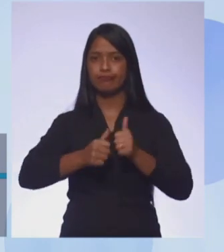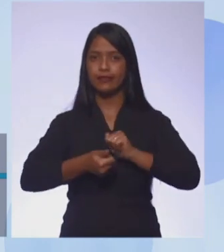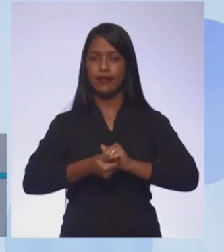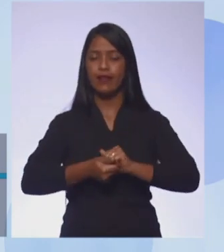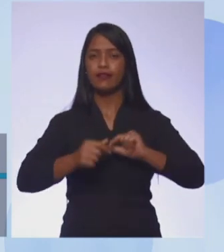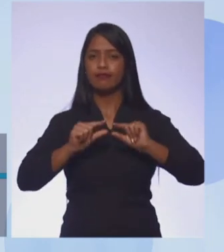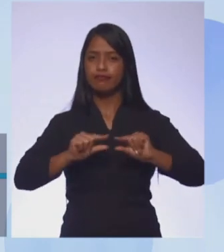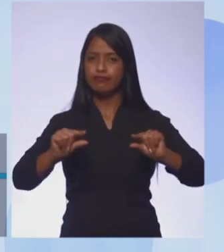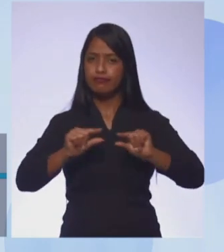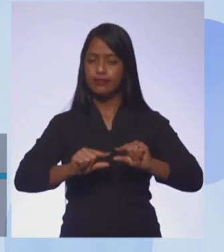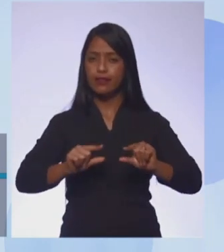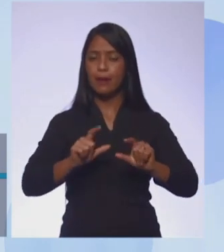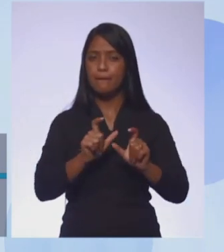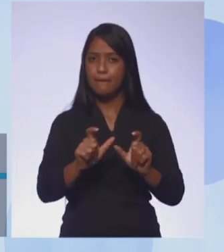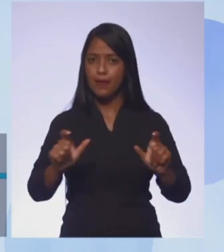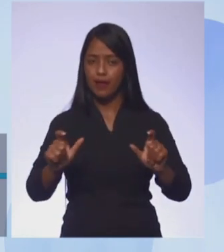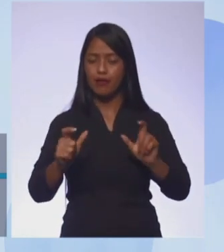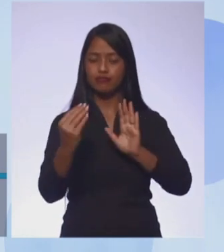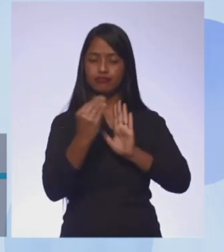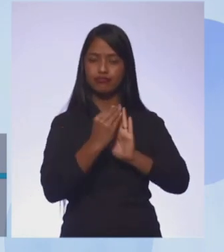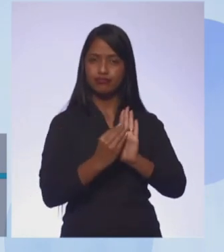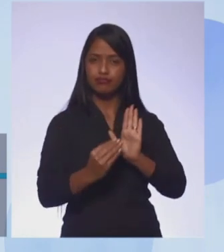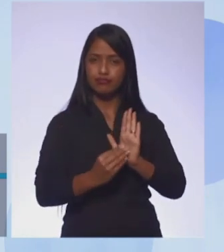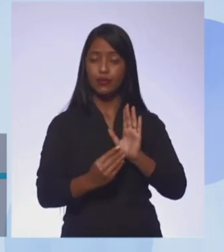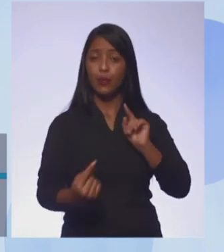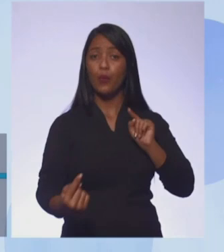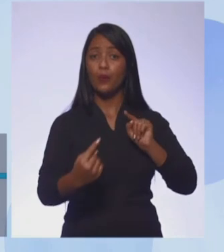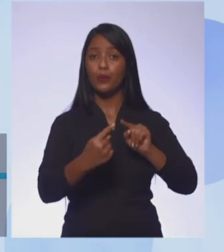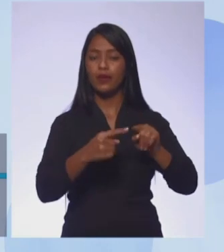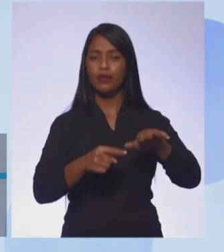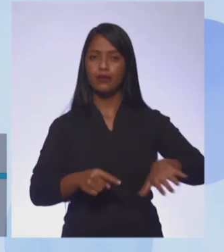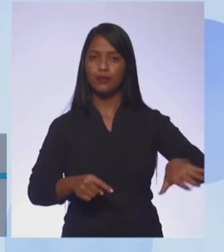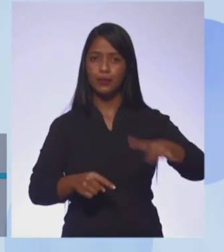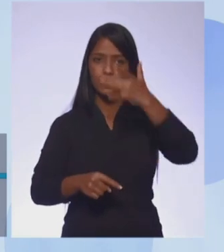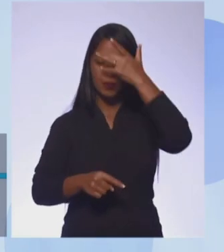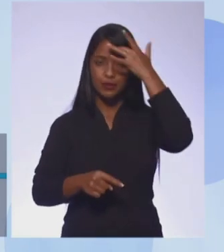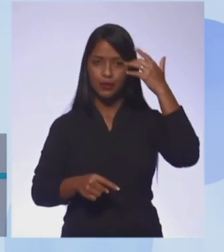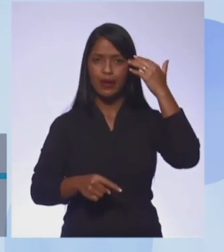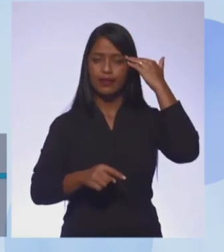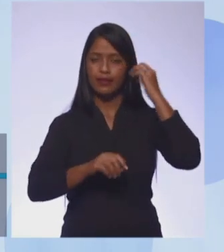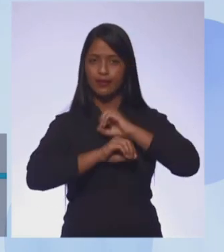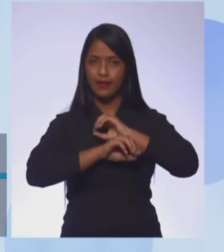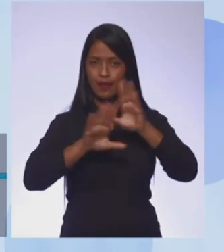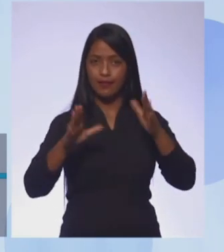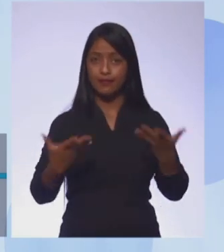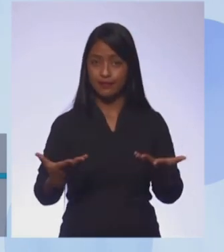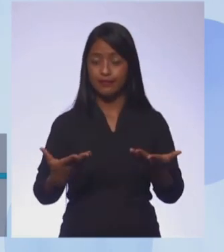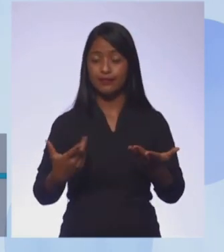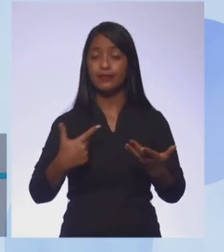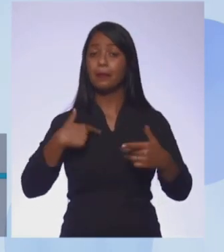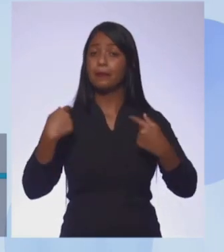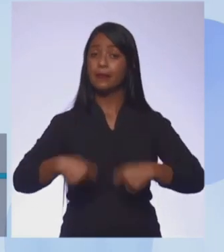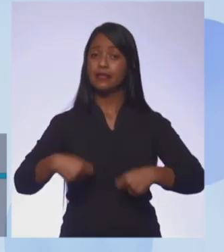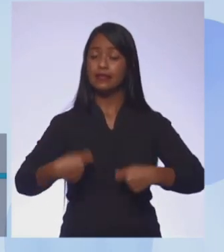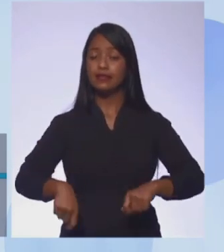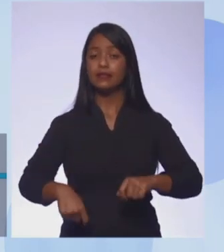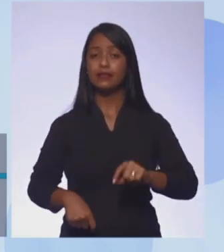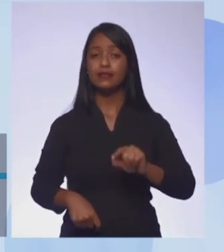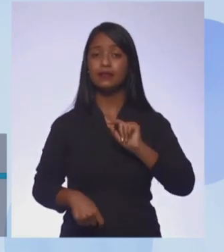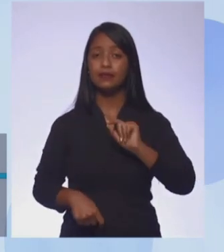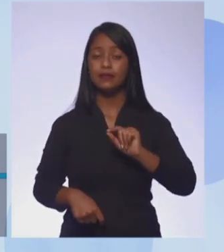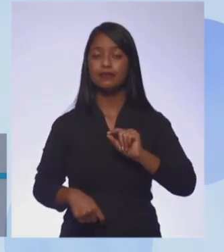de acordo com o que eu subentenda que aquele público seja capaz de entender, porque eu preciso ser o máximo